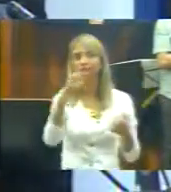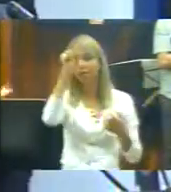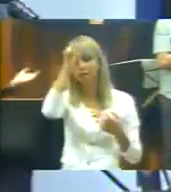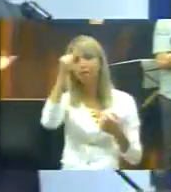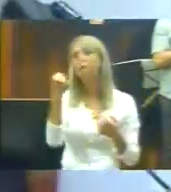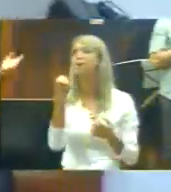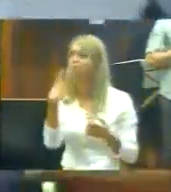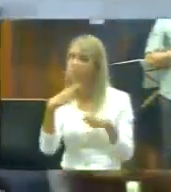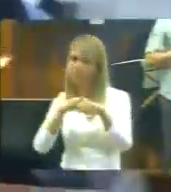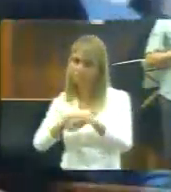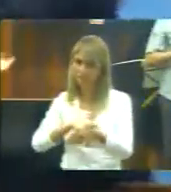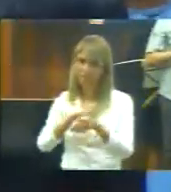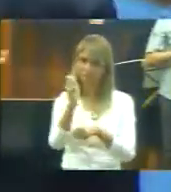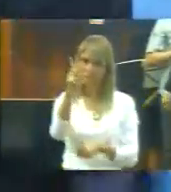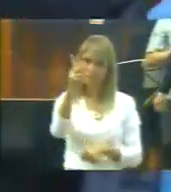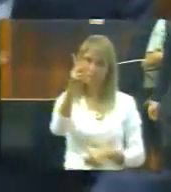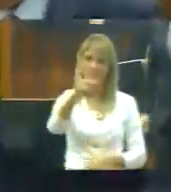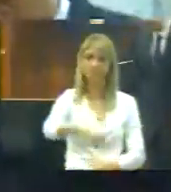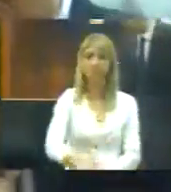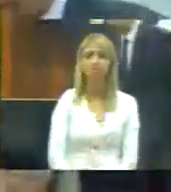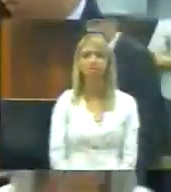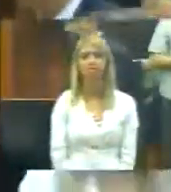todos.